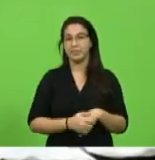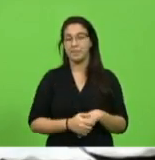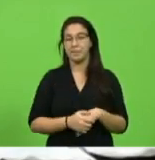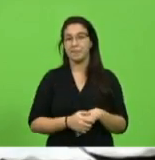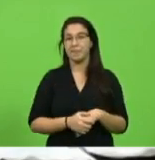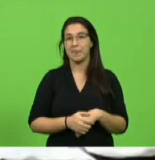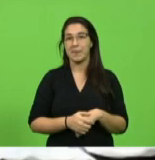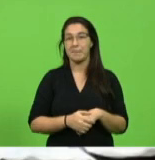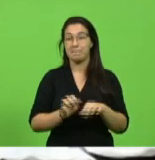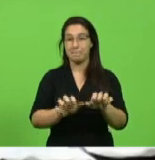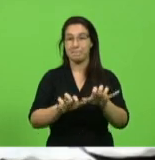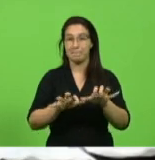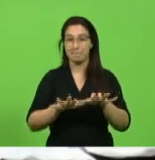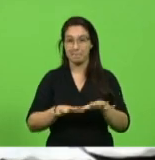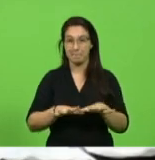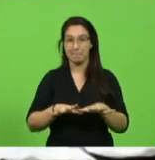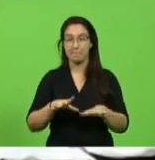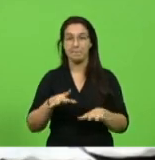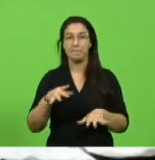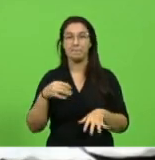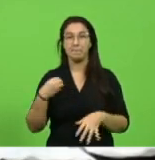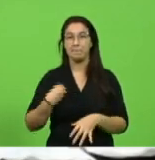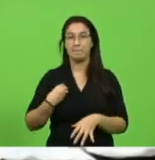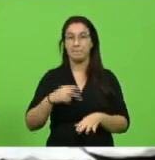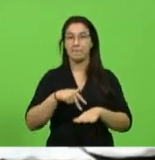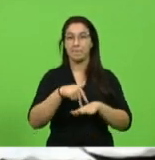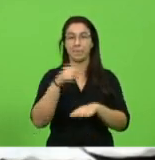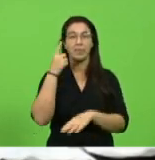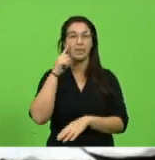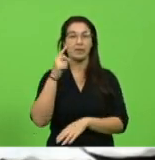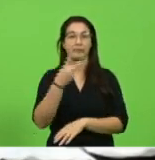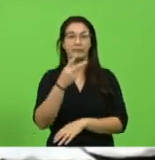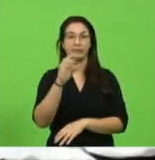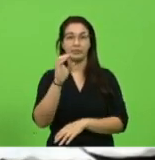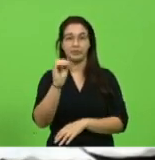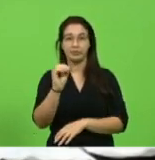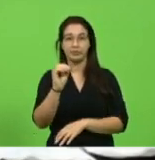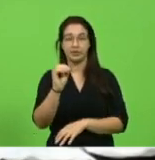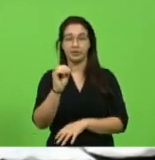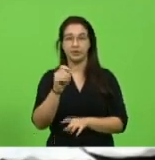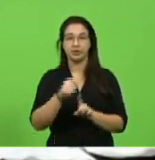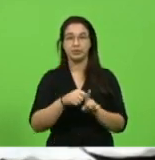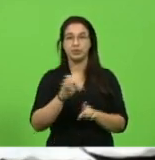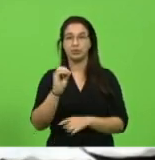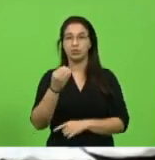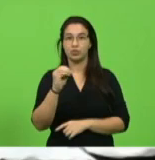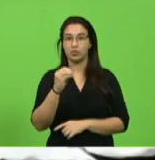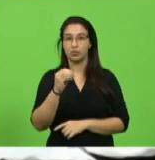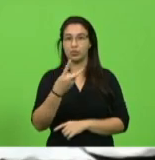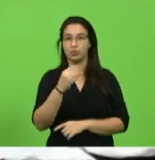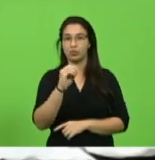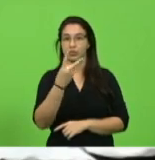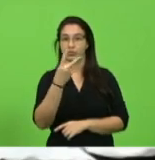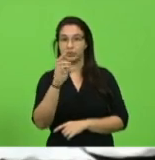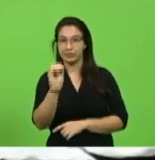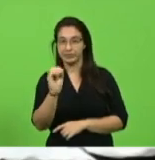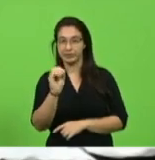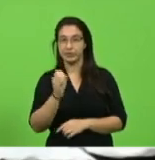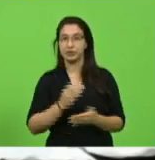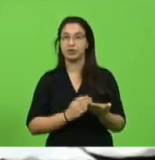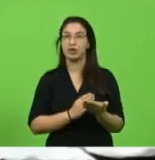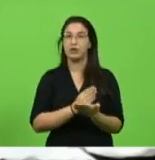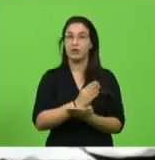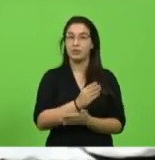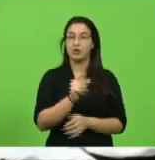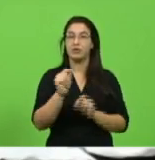Julgamento foi realizada presencialmente no dia 20 de outubro de 2020. Na ocasião, foi aprovado